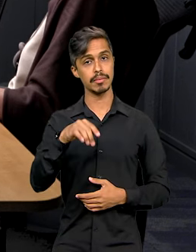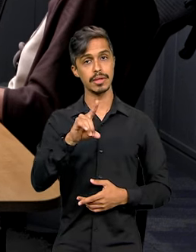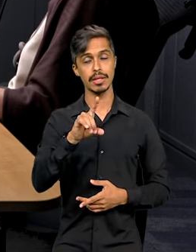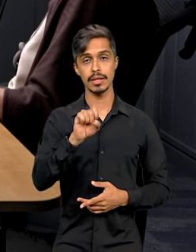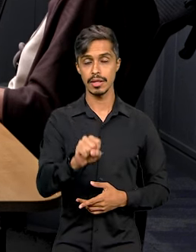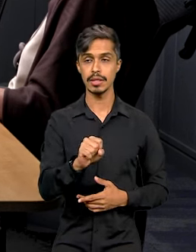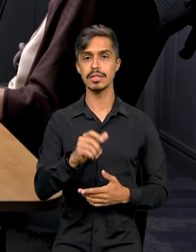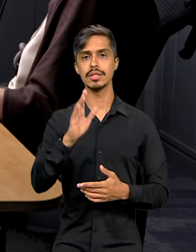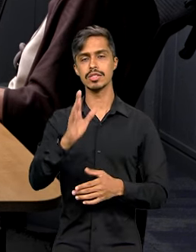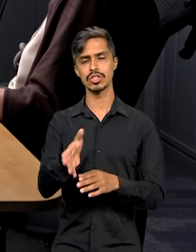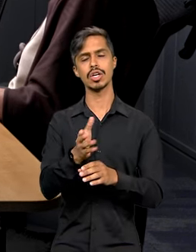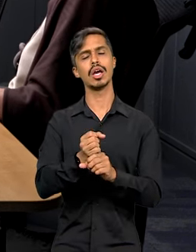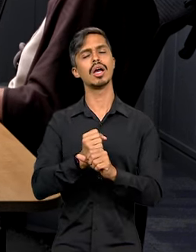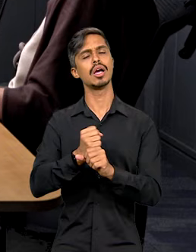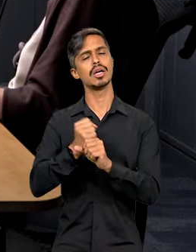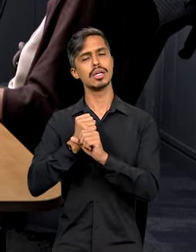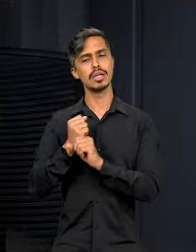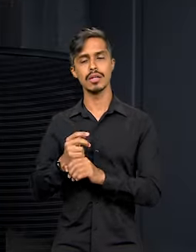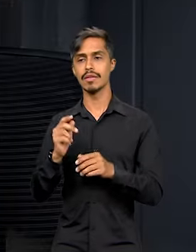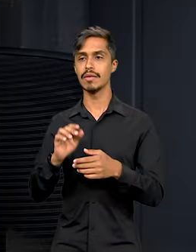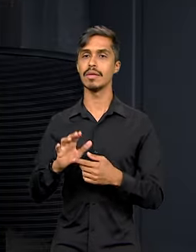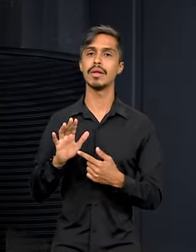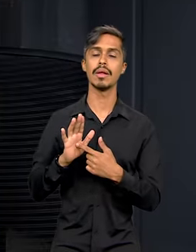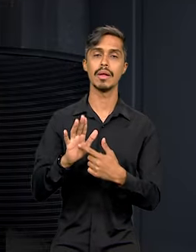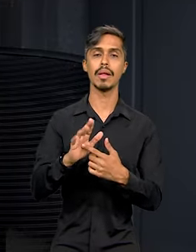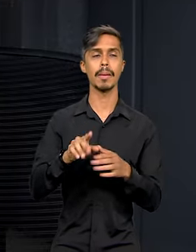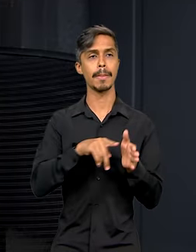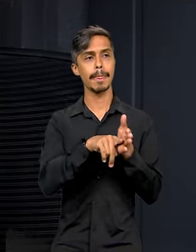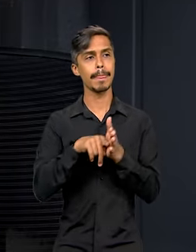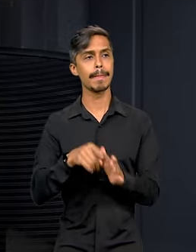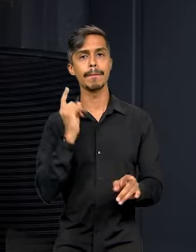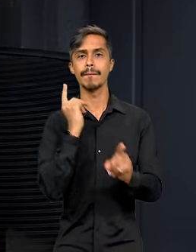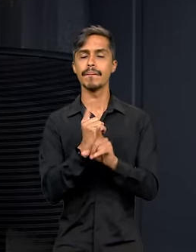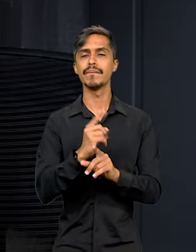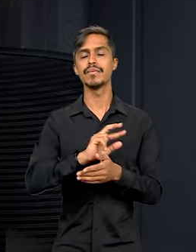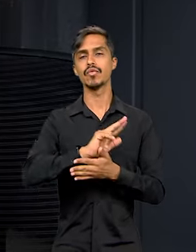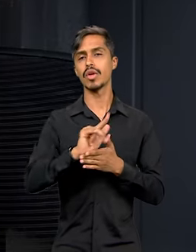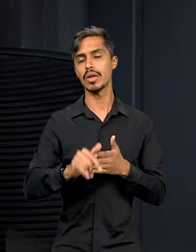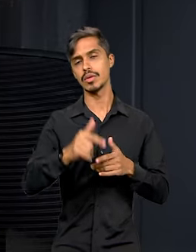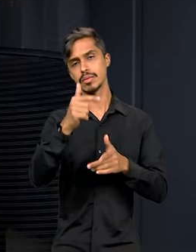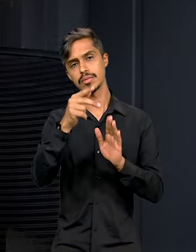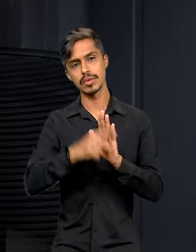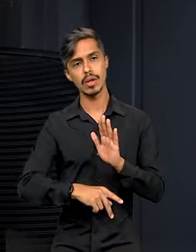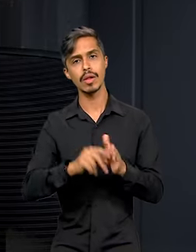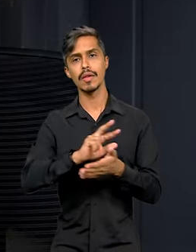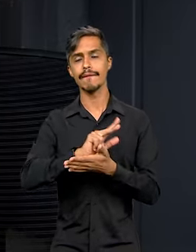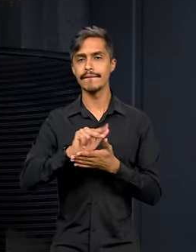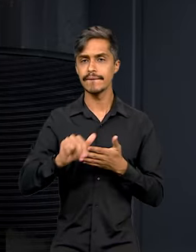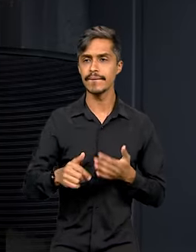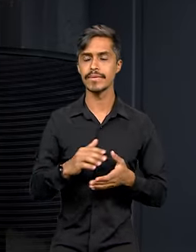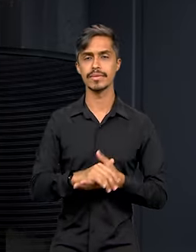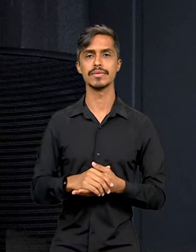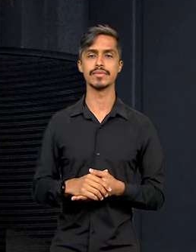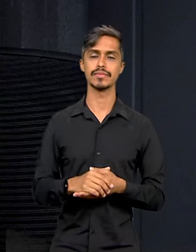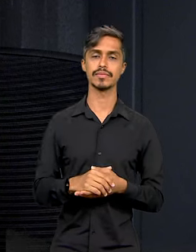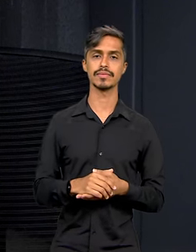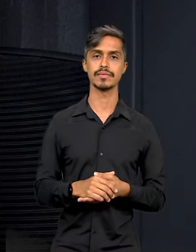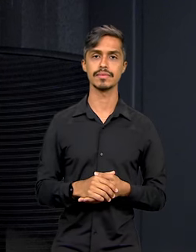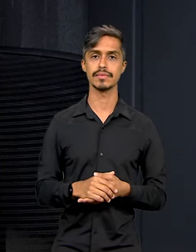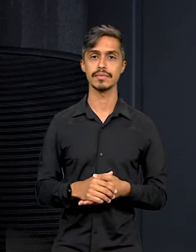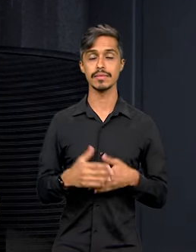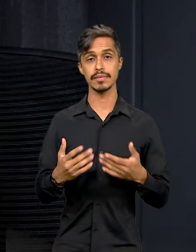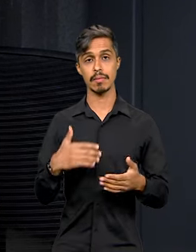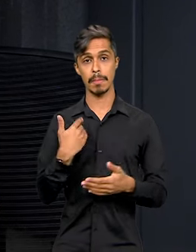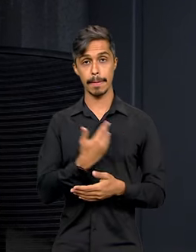MDS há muitos anos já faz o que a gente chama de mapa sã que é identificar os diferentes programas os equipamentos de segurança alimentar nos estados e